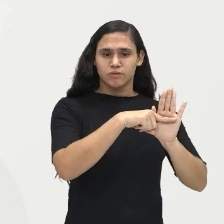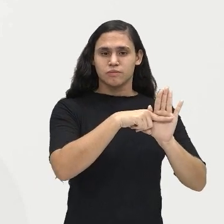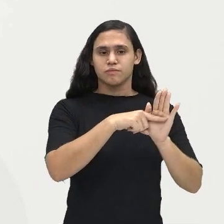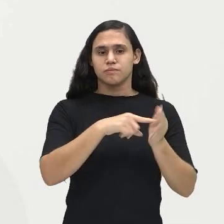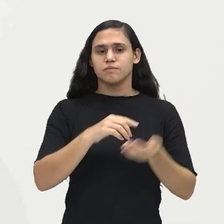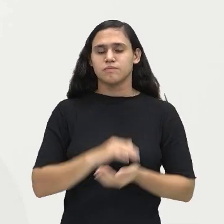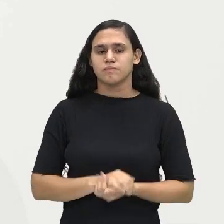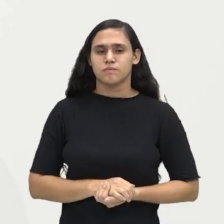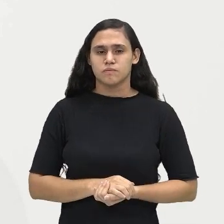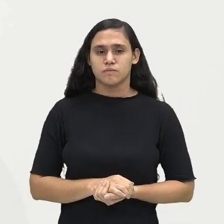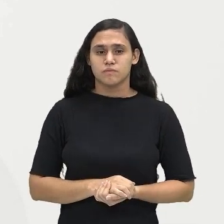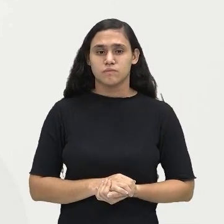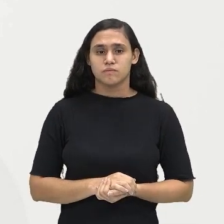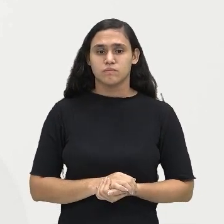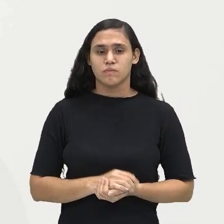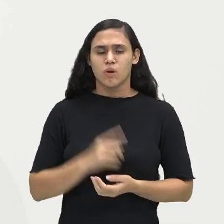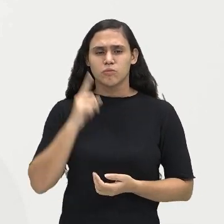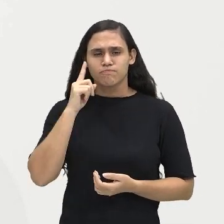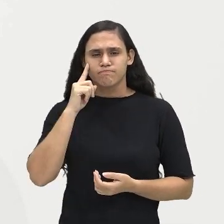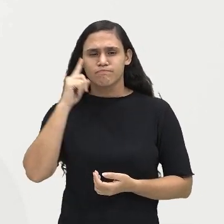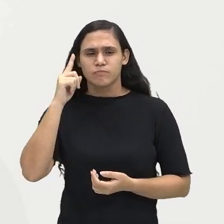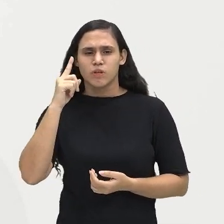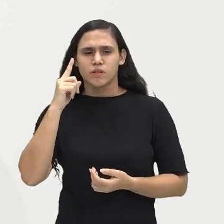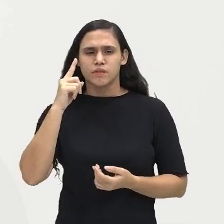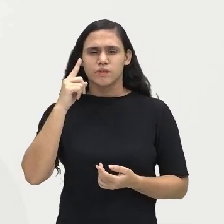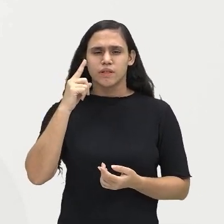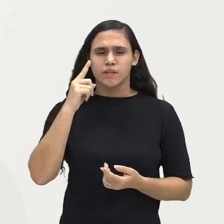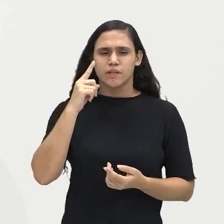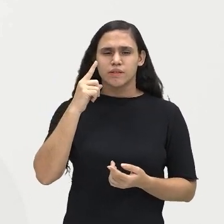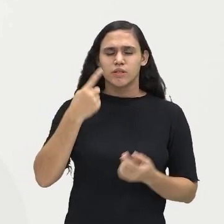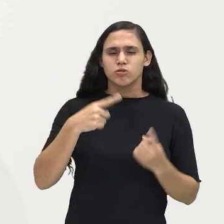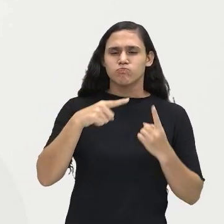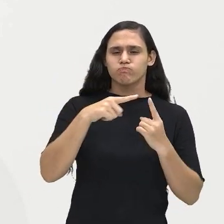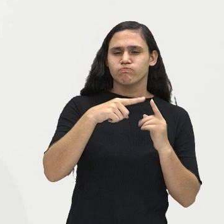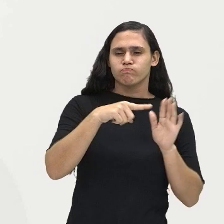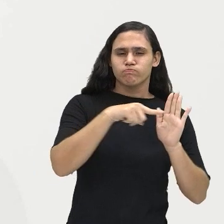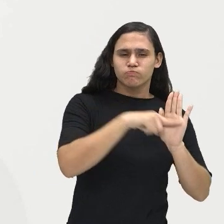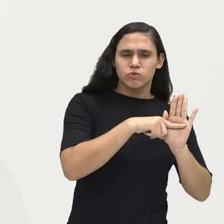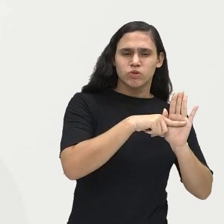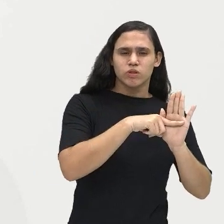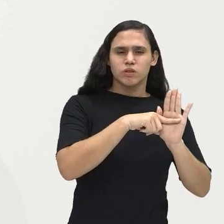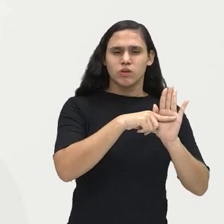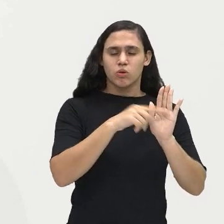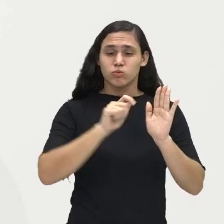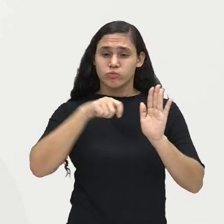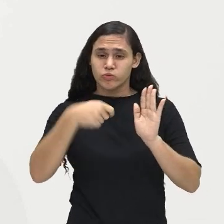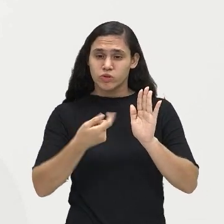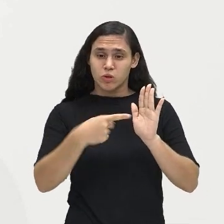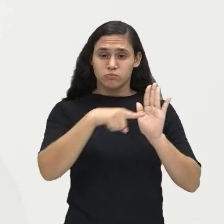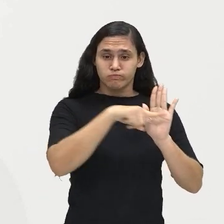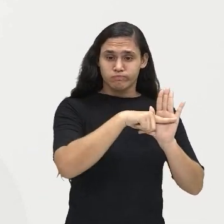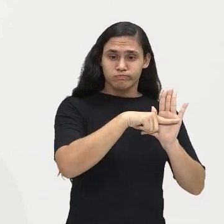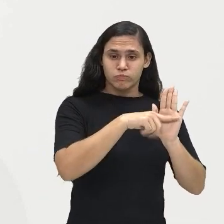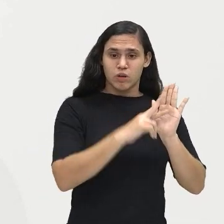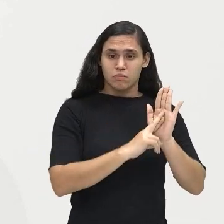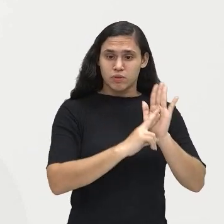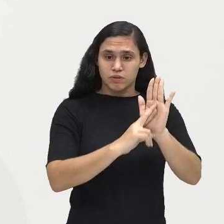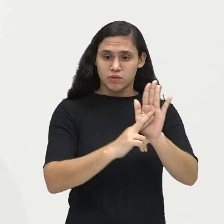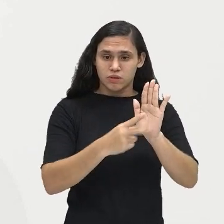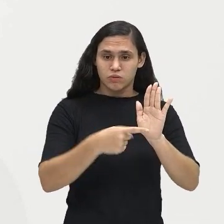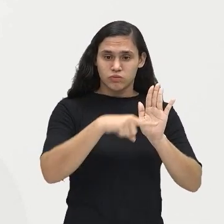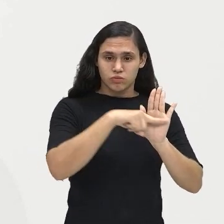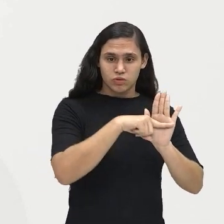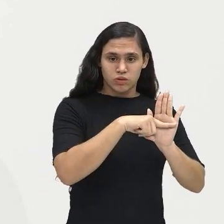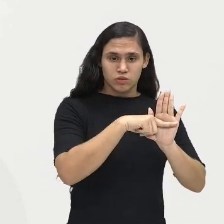negativas, tá legal? E a ideia de ser negativa a gente representa com o sinal de menos, né? Abaixo de zero representa com o sinal de